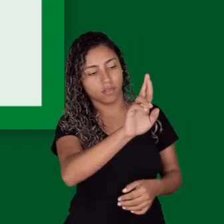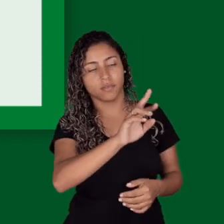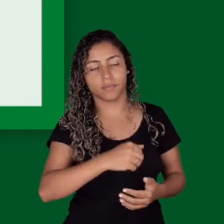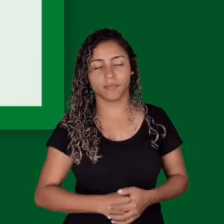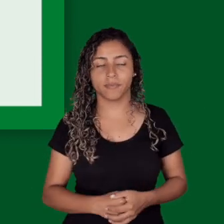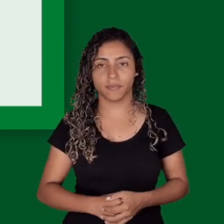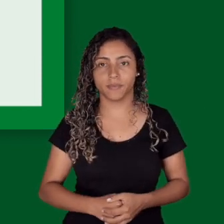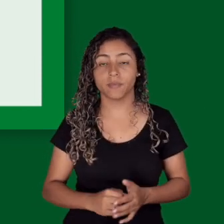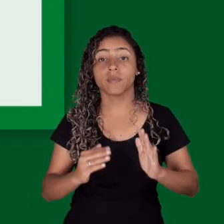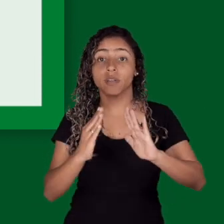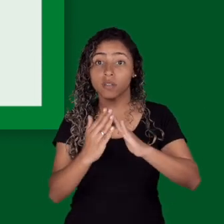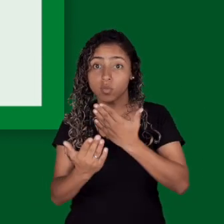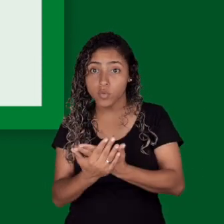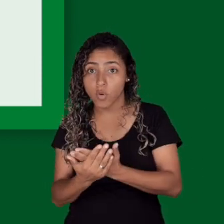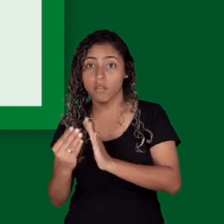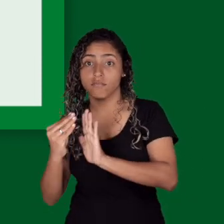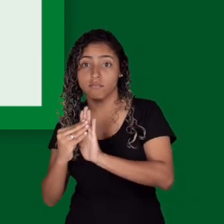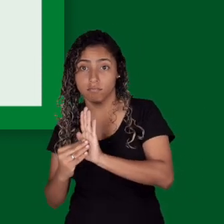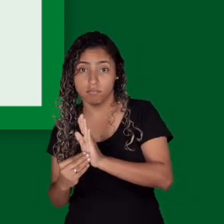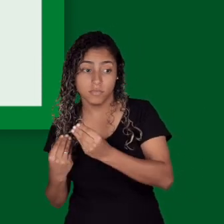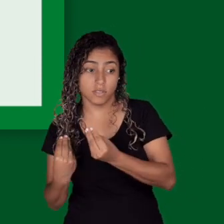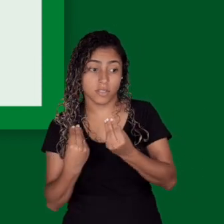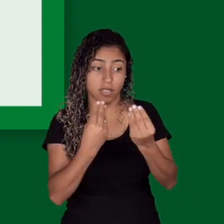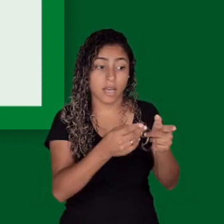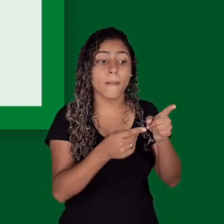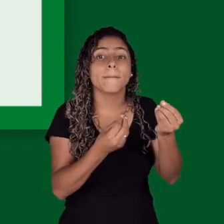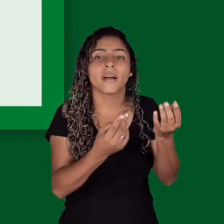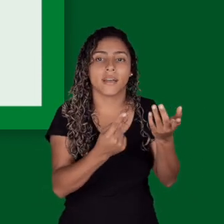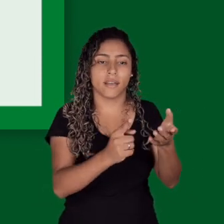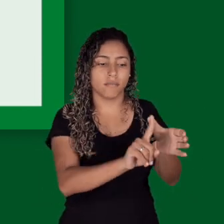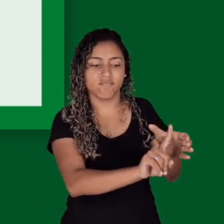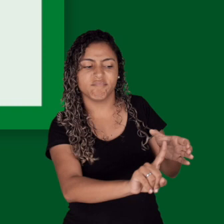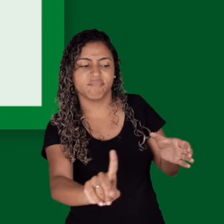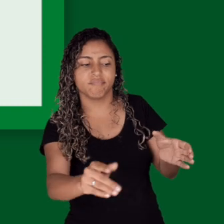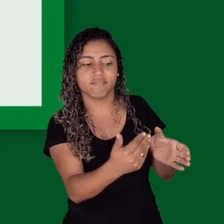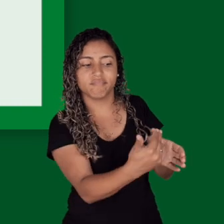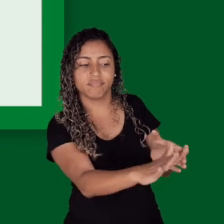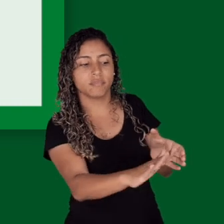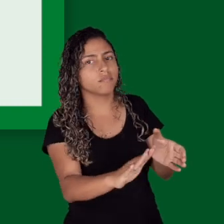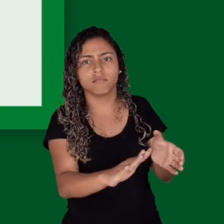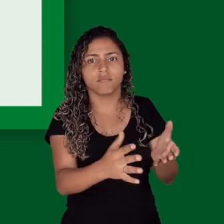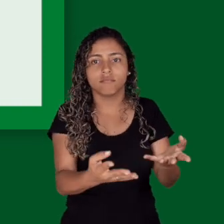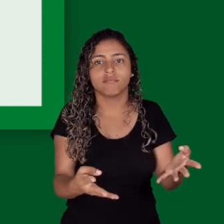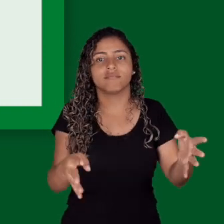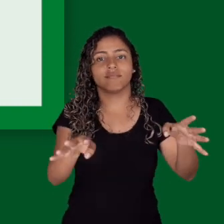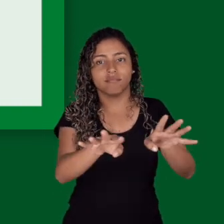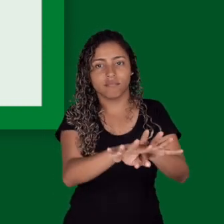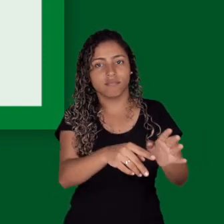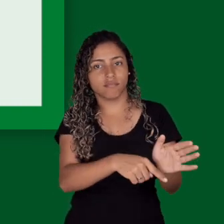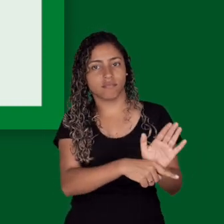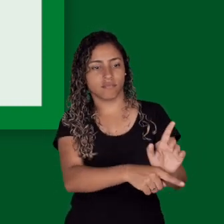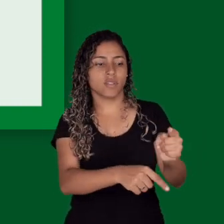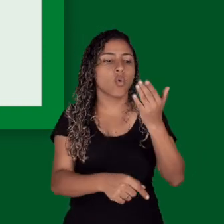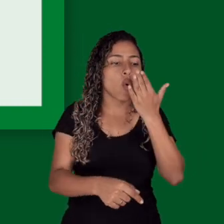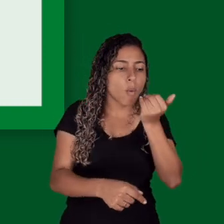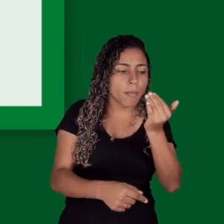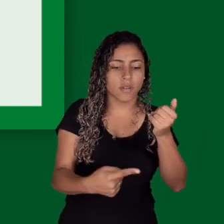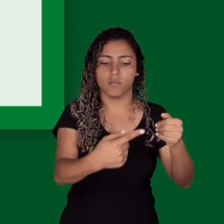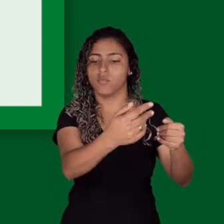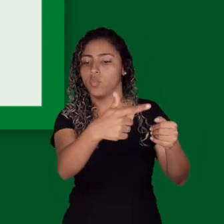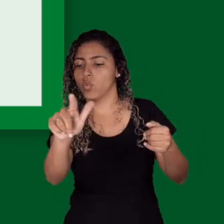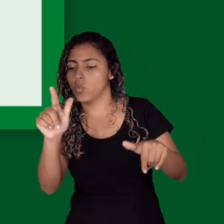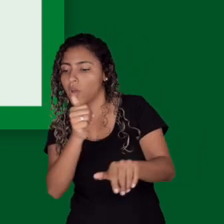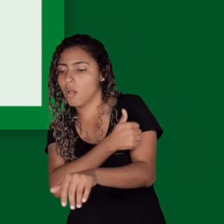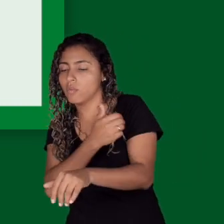escola, ela oferta esse cardápio para que esse aluno não possa ser excluído do direito dele de ter alimentação escolar. Então, a gente